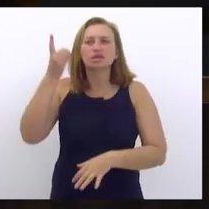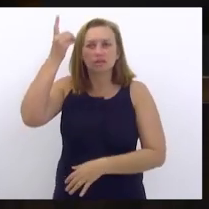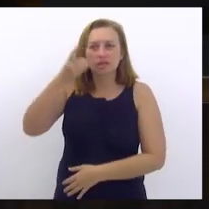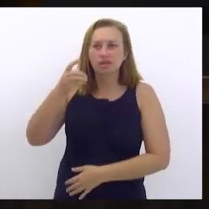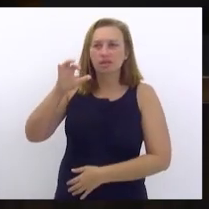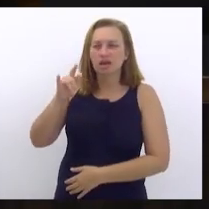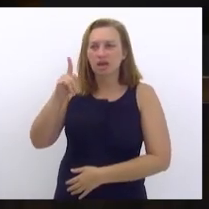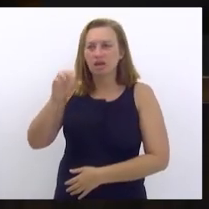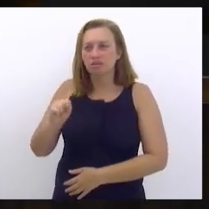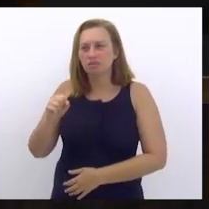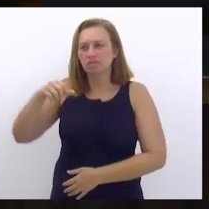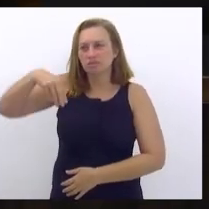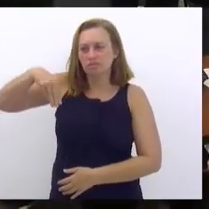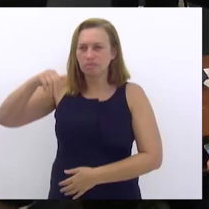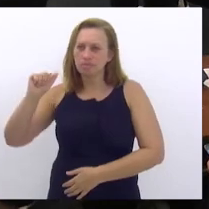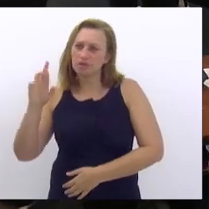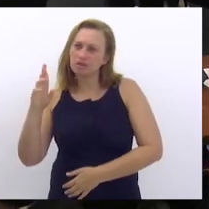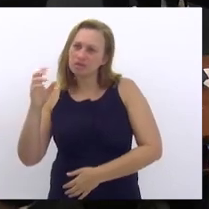Macedo.